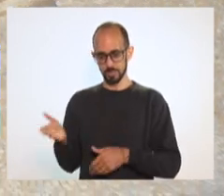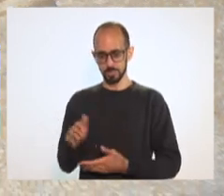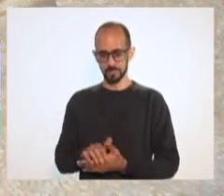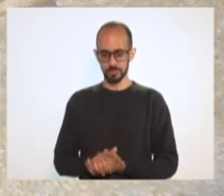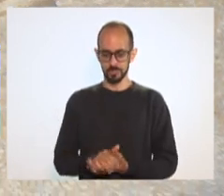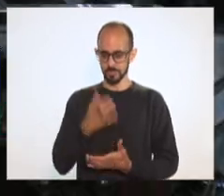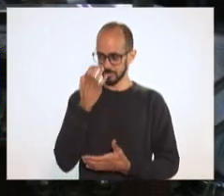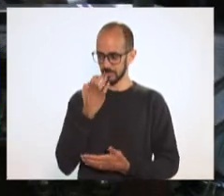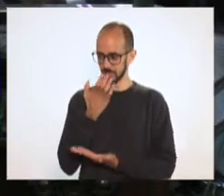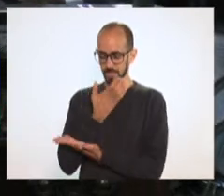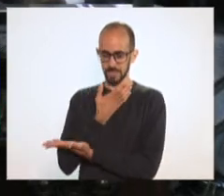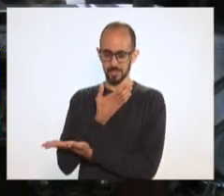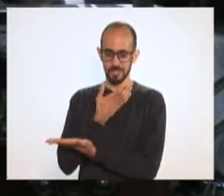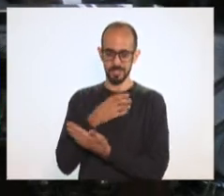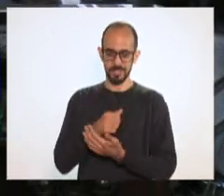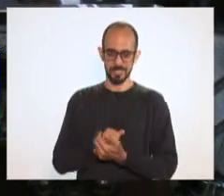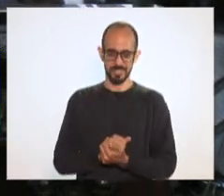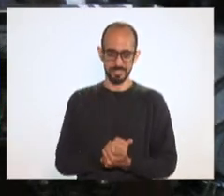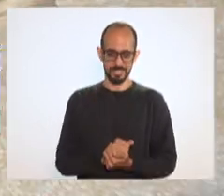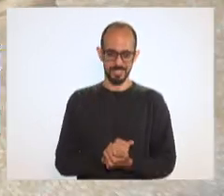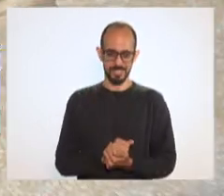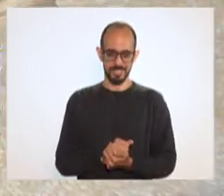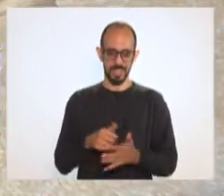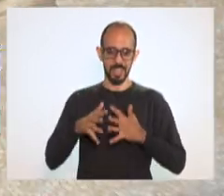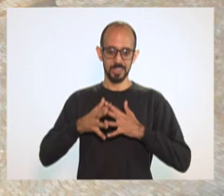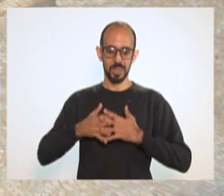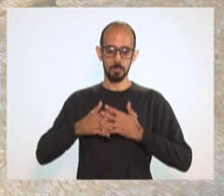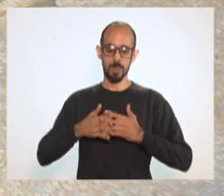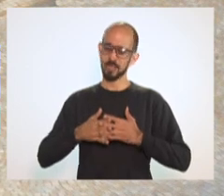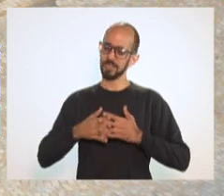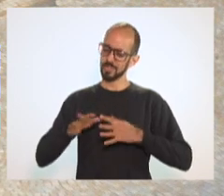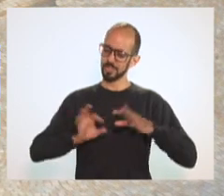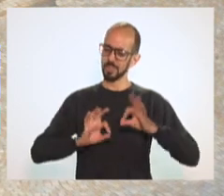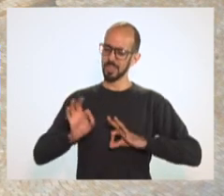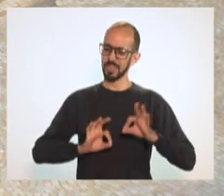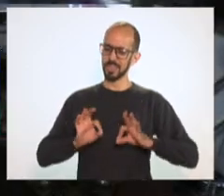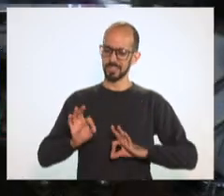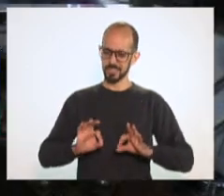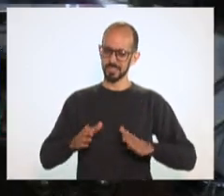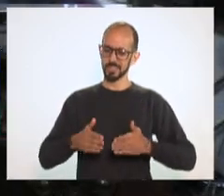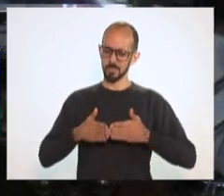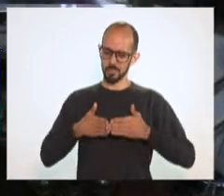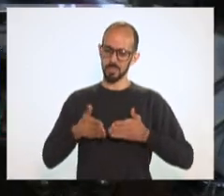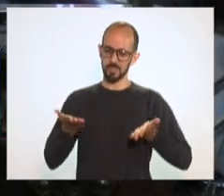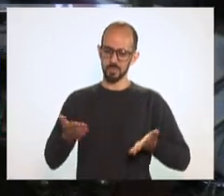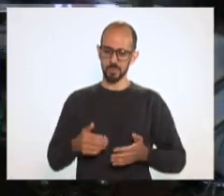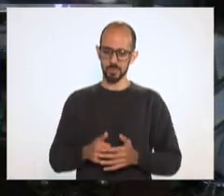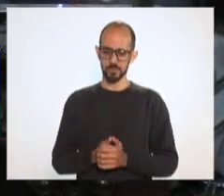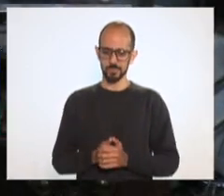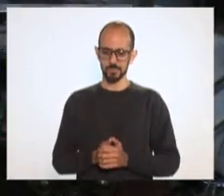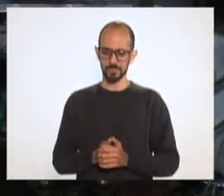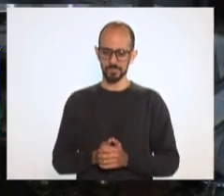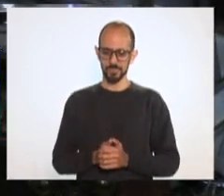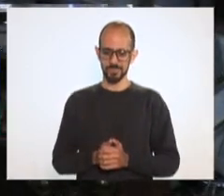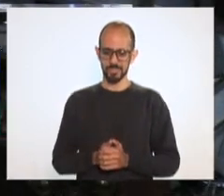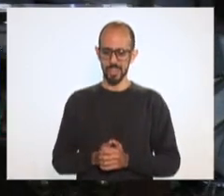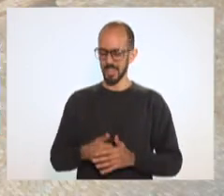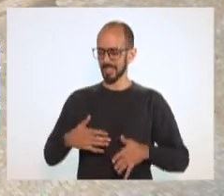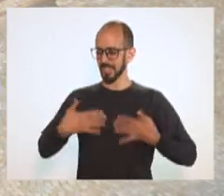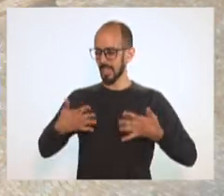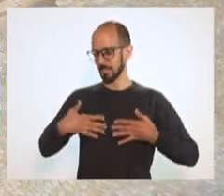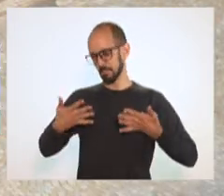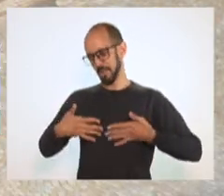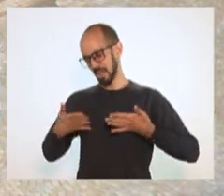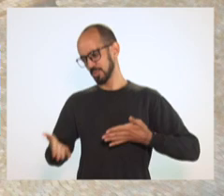da rouba, que subiu muito. Atrapalhando a ordem. O preço da rouba do boi, que subiu muito, está animado. Ele fica